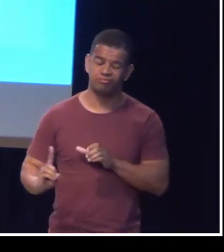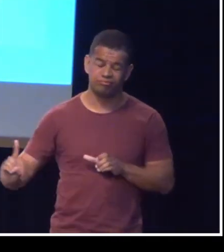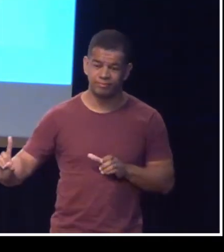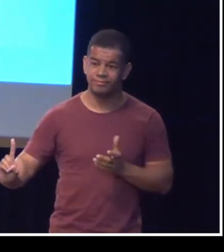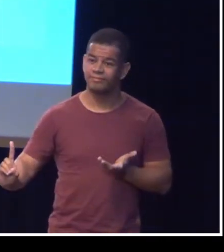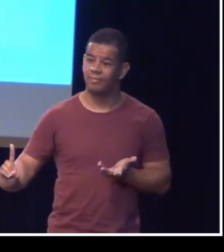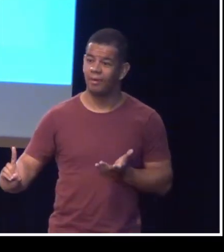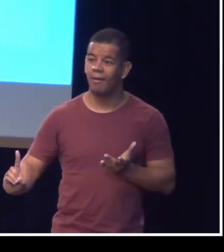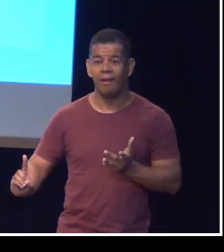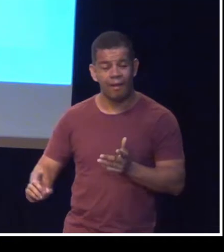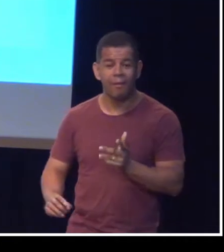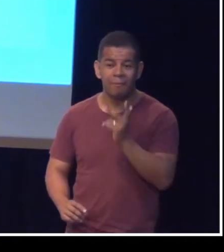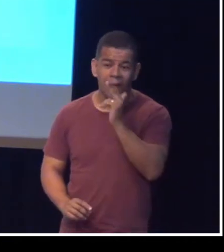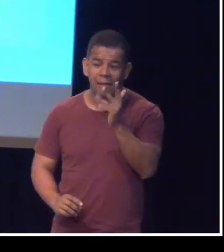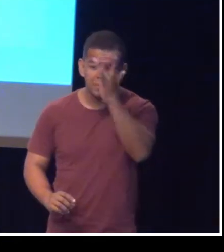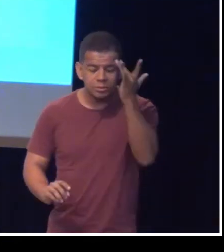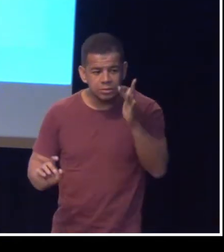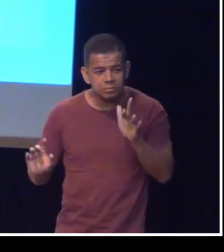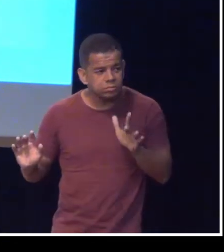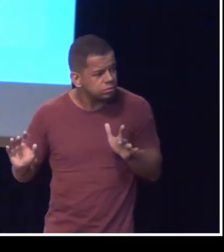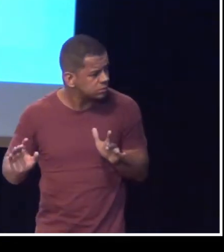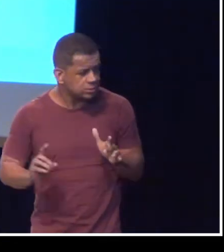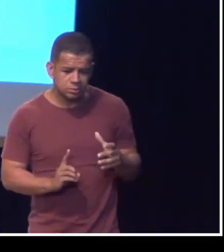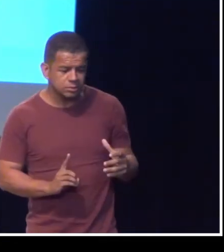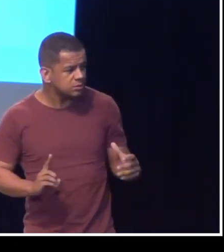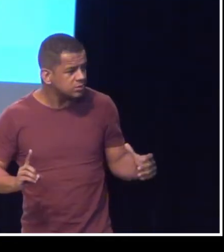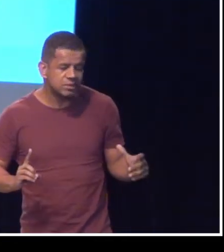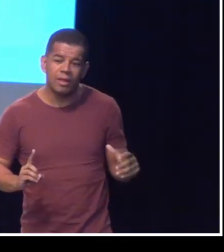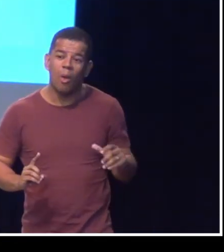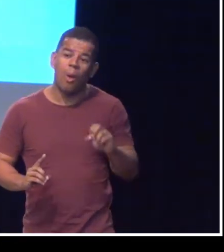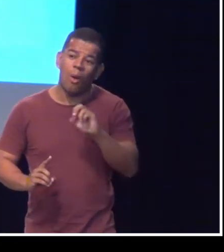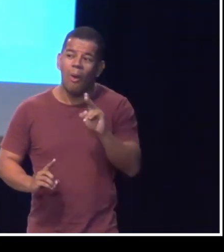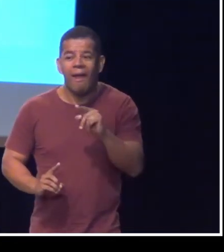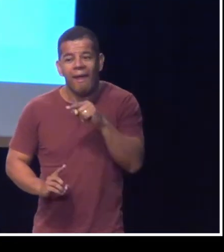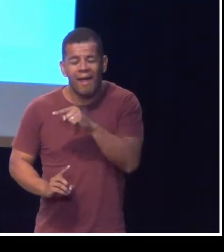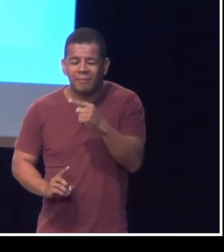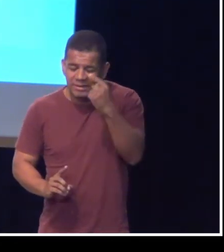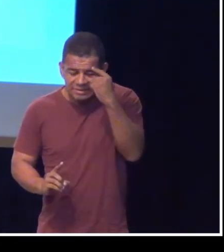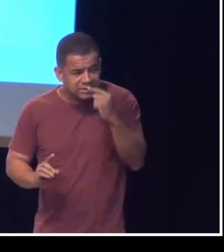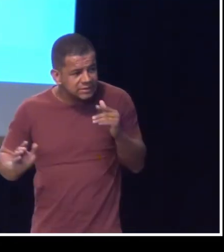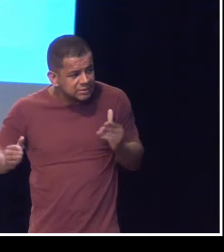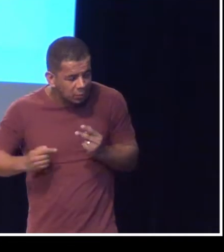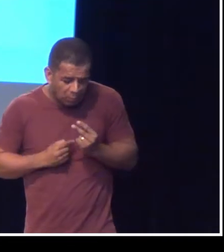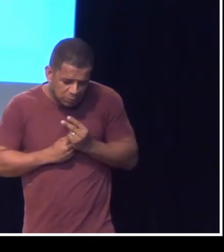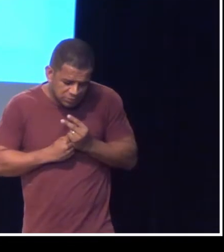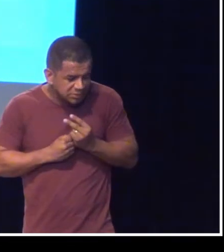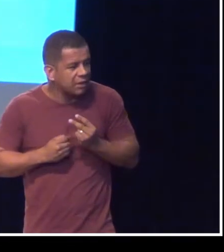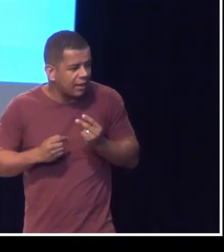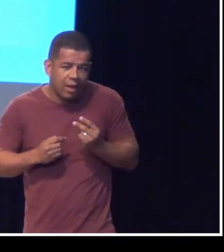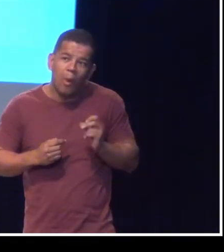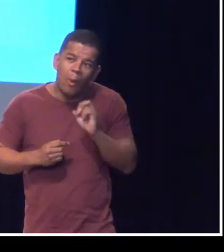uma superproteção ou uma baixa crença de potencial. Né? Você, enquanto professor, entra em sala e fala assim, não, aquele aluno não vai